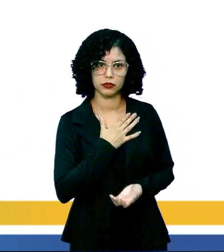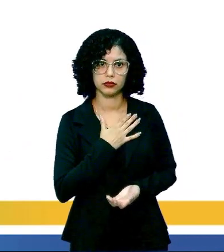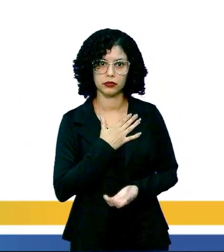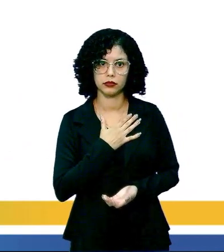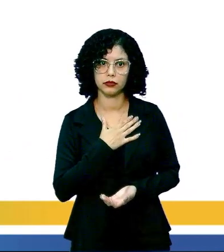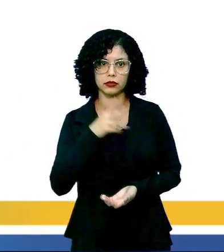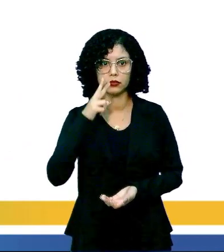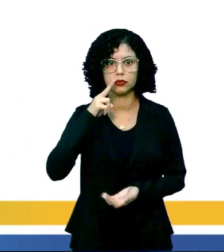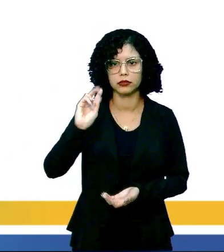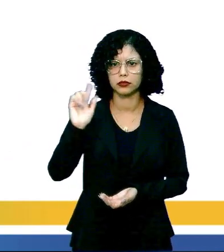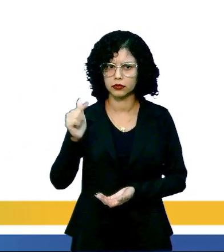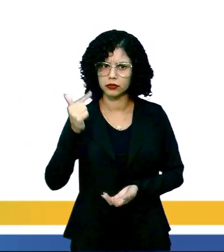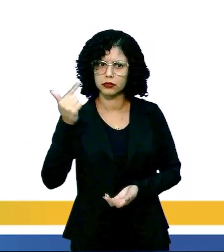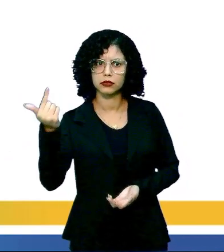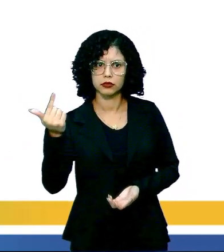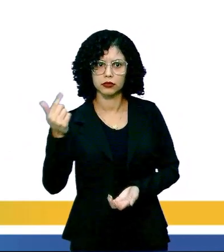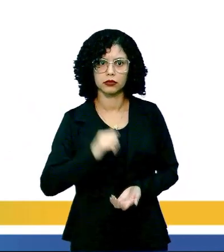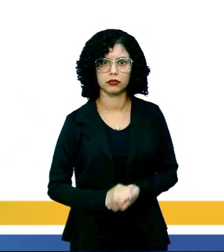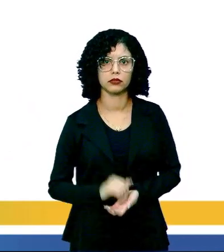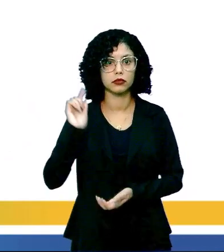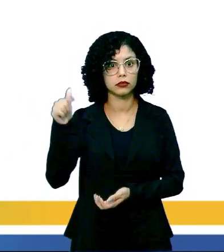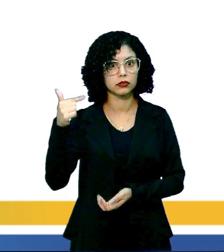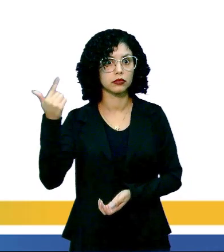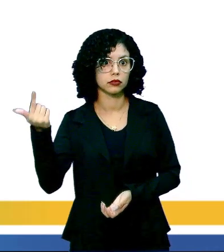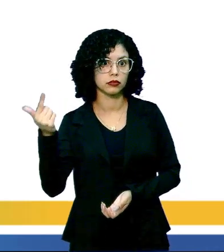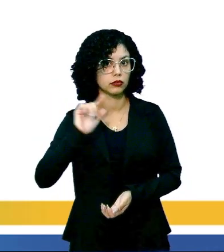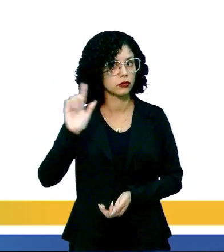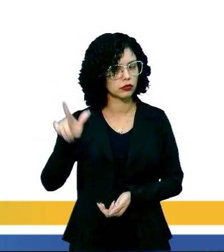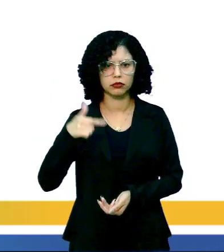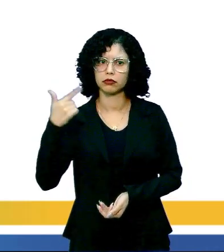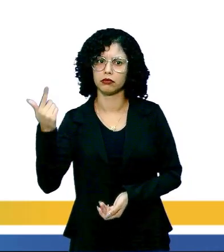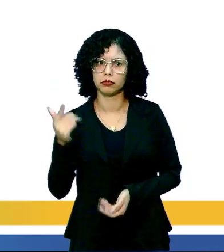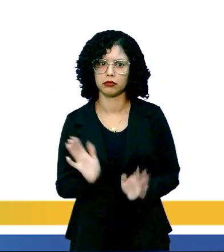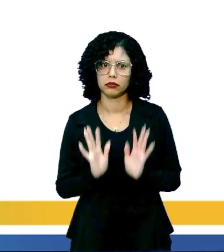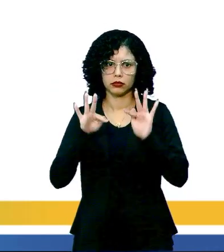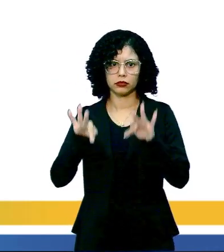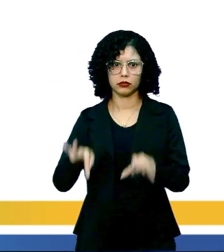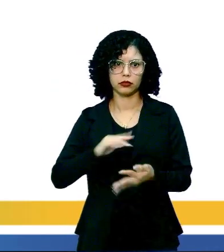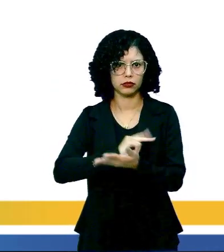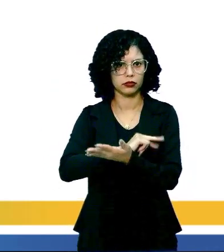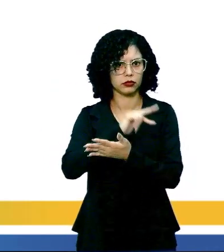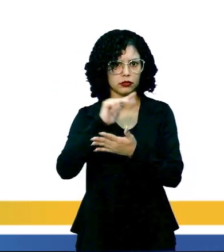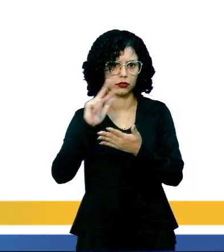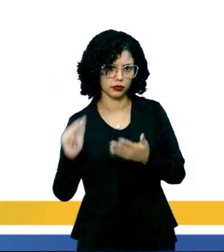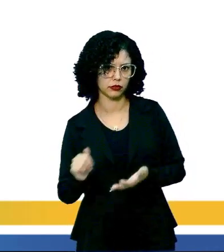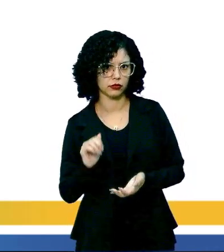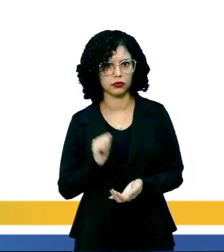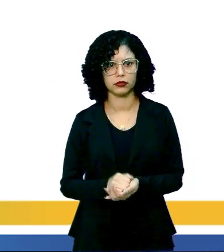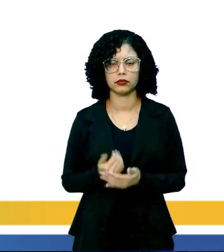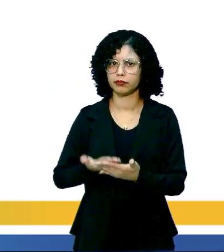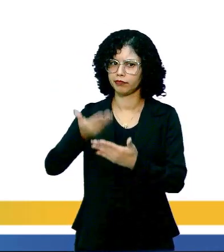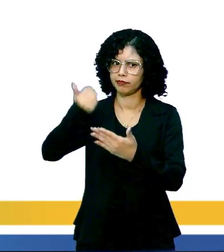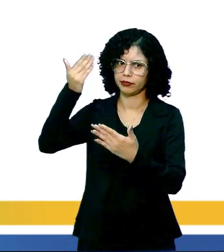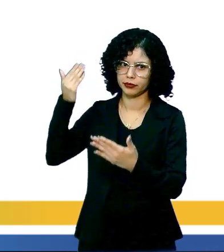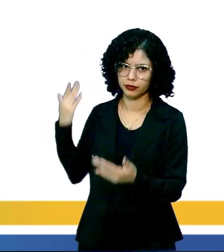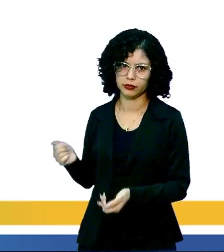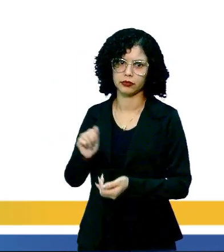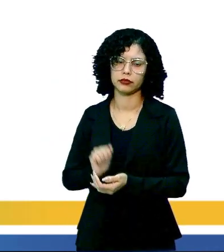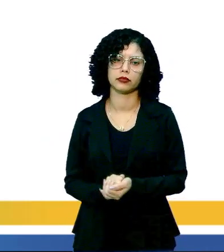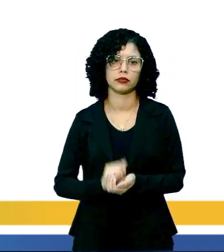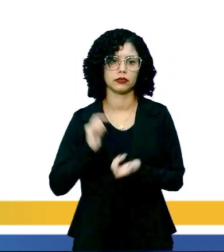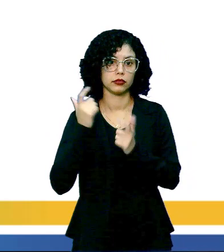assim: em mim eu vejo outro, e outro, e outro. Enfim, dezenas.